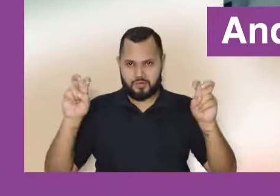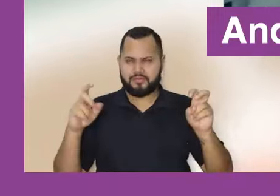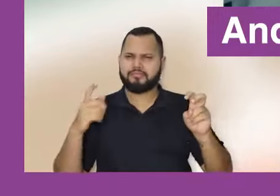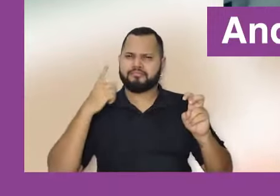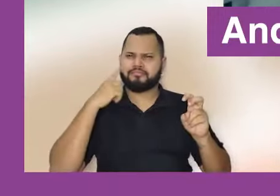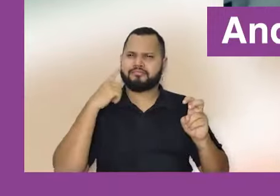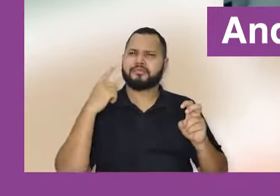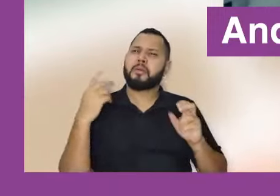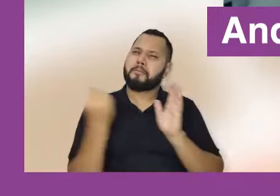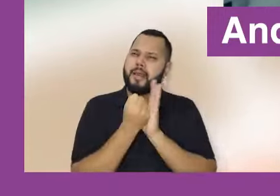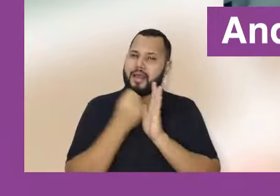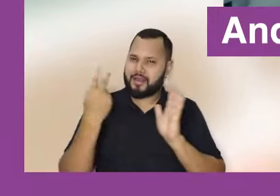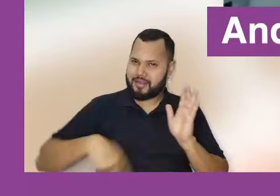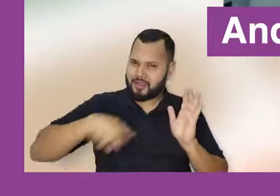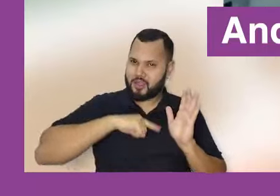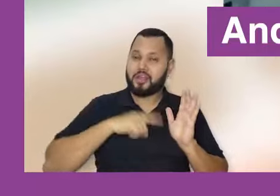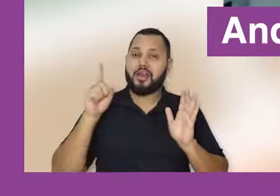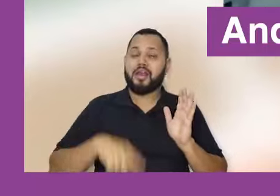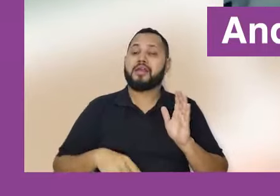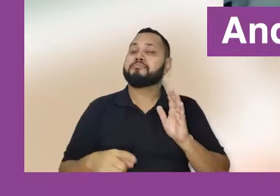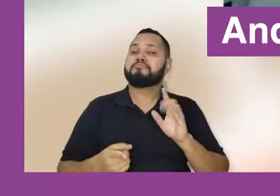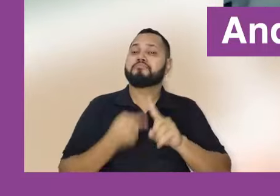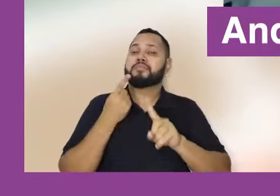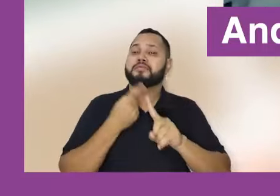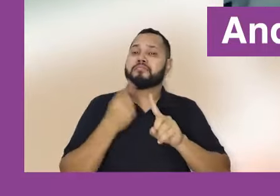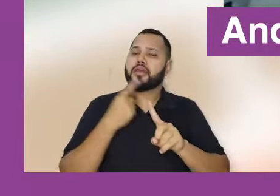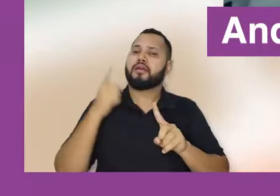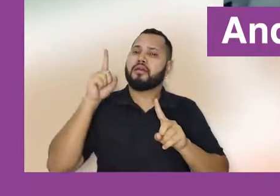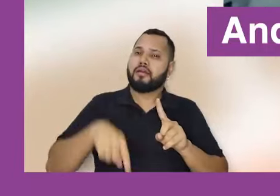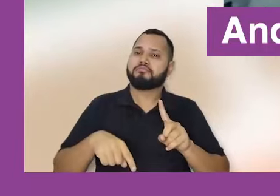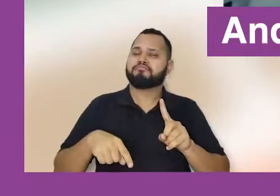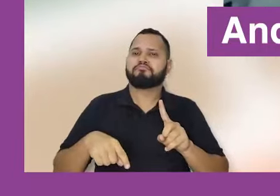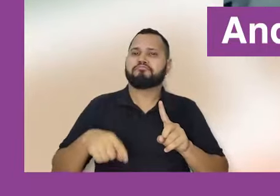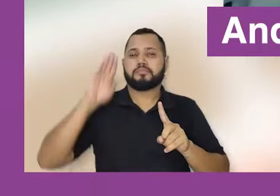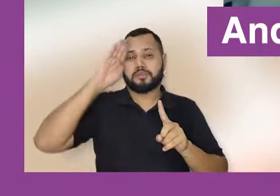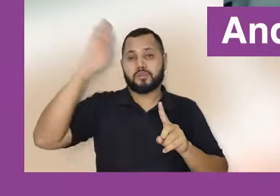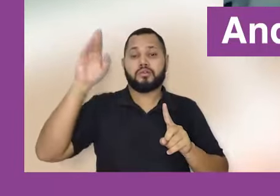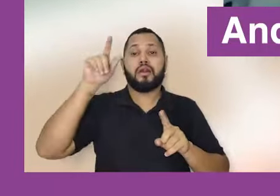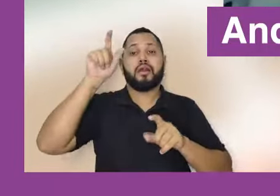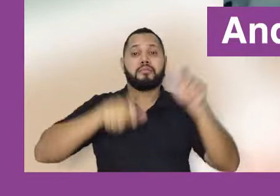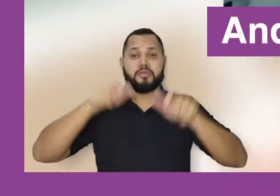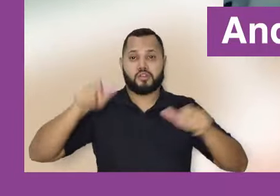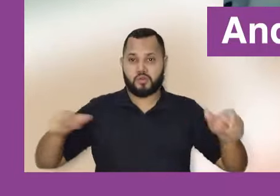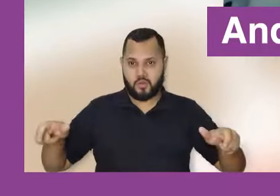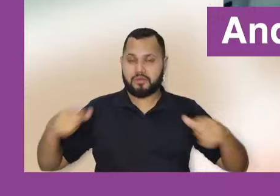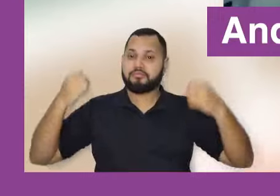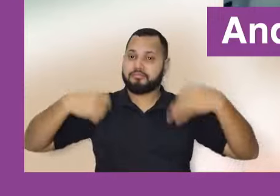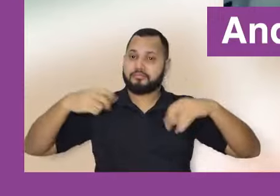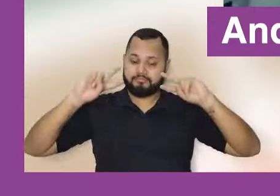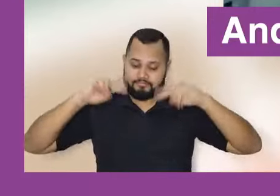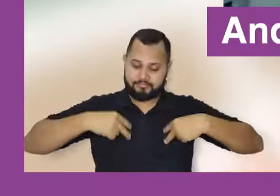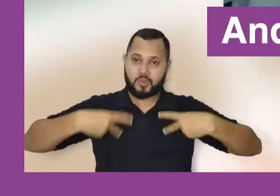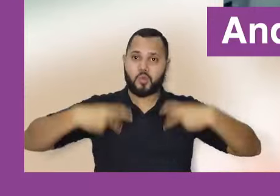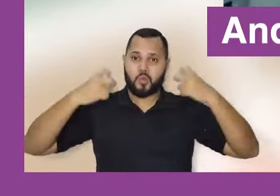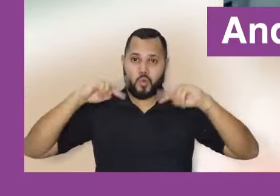aqui também que é muito a marca da nossa companhia em primeira em primeiro lugar acima de tudo a gente fala de pessoas né com esse olhar